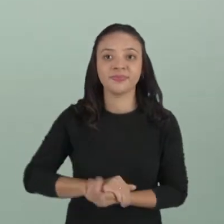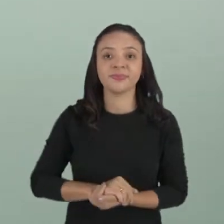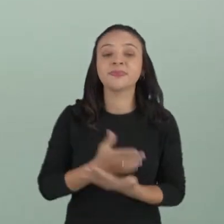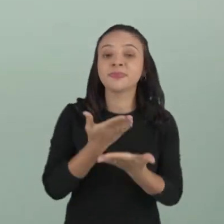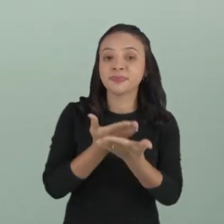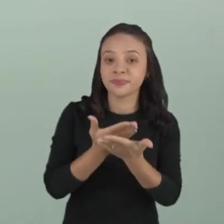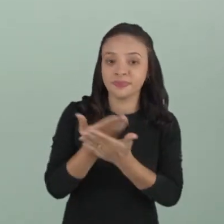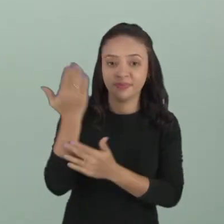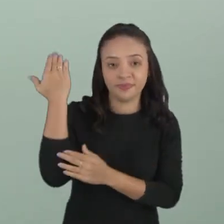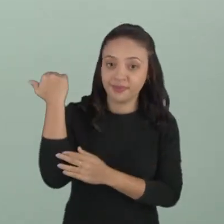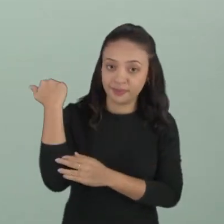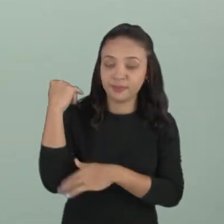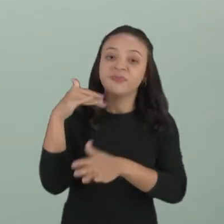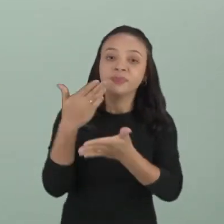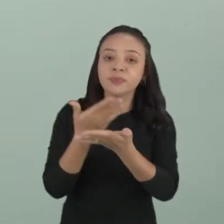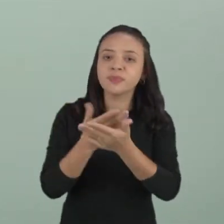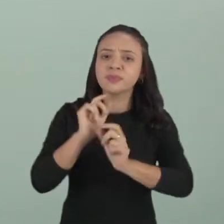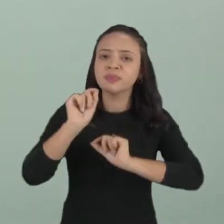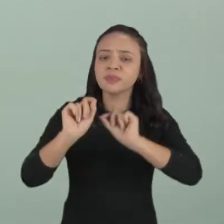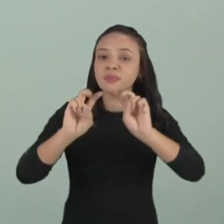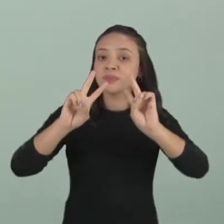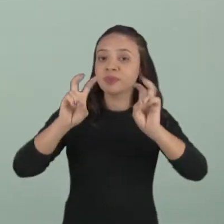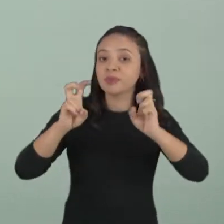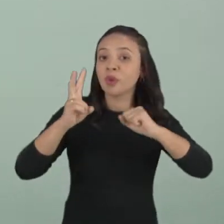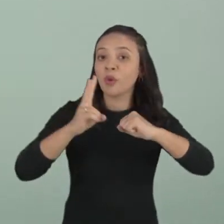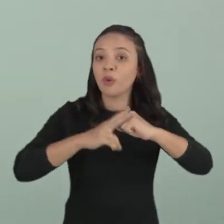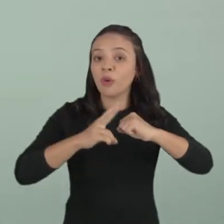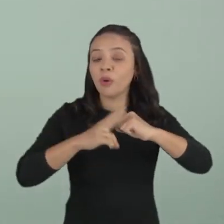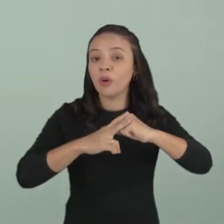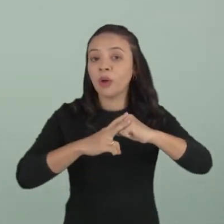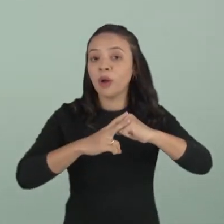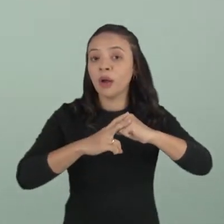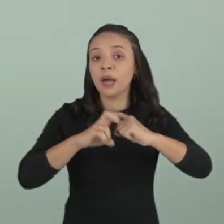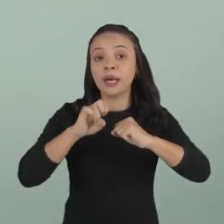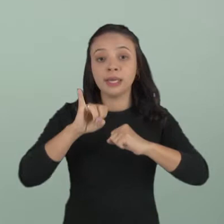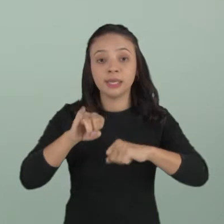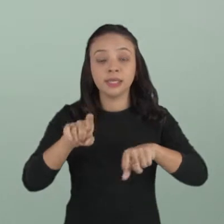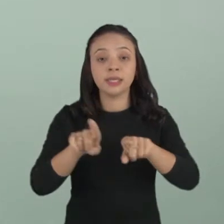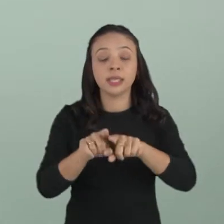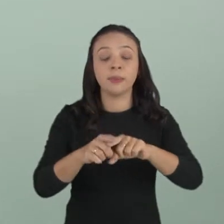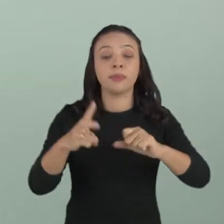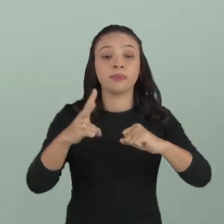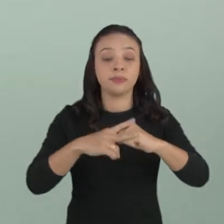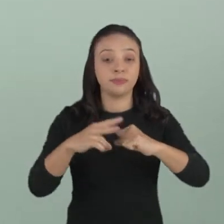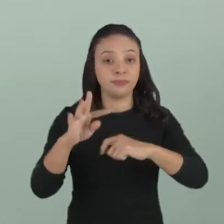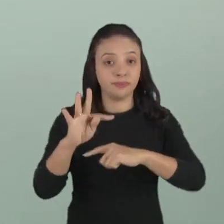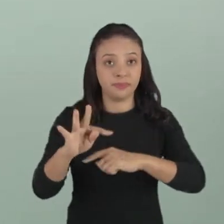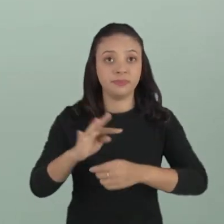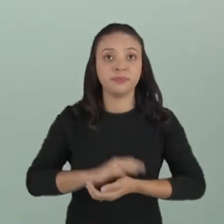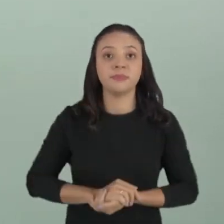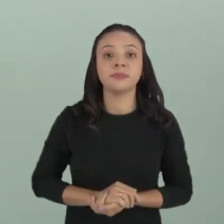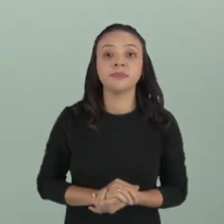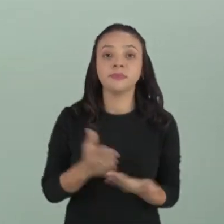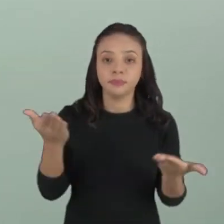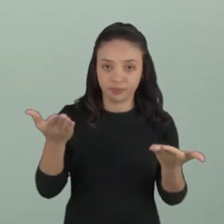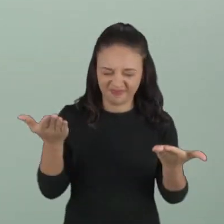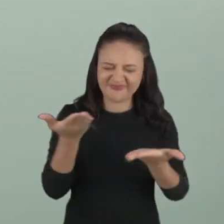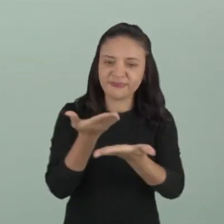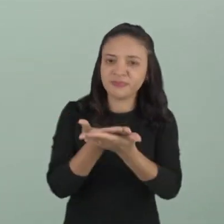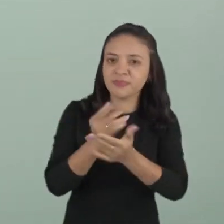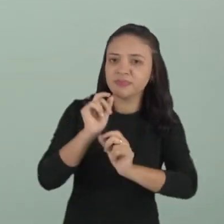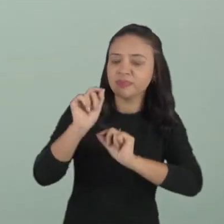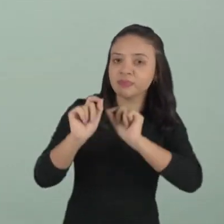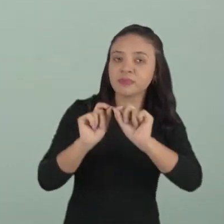aula anterior, nós estudamos sobre verbo intransitivo e verbo transitivo. Na aula de